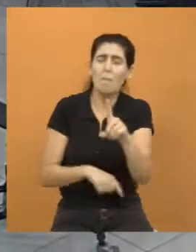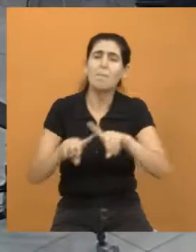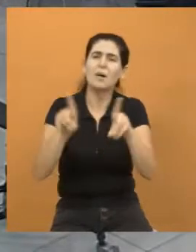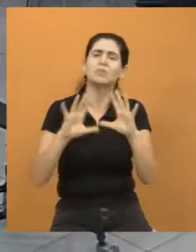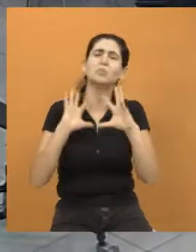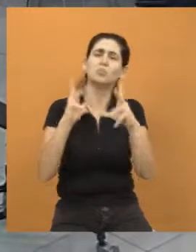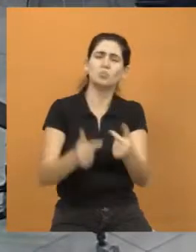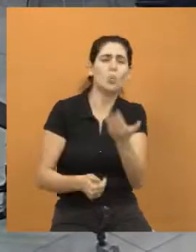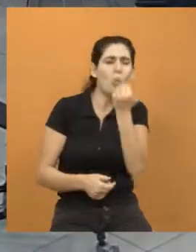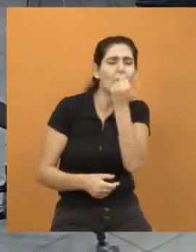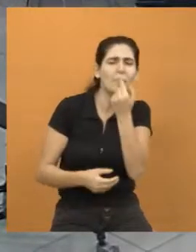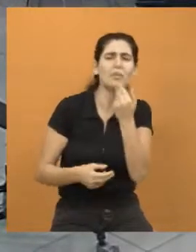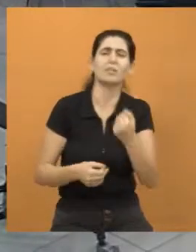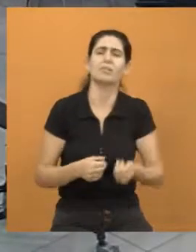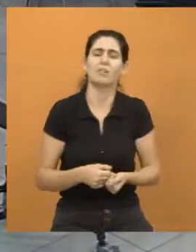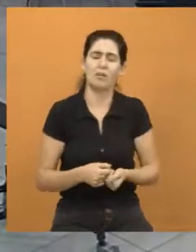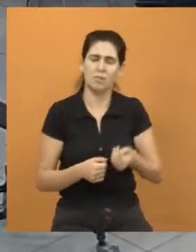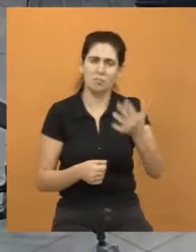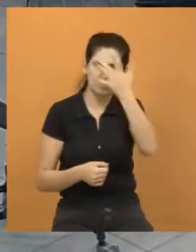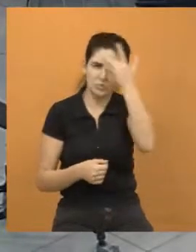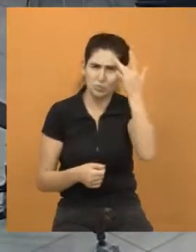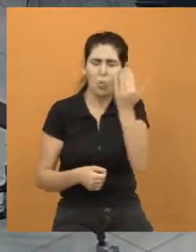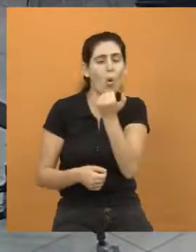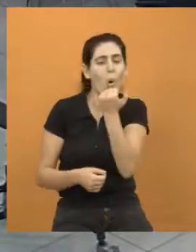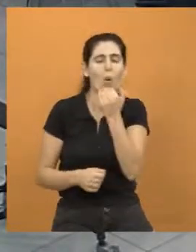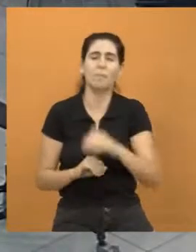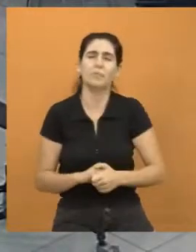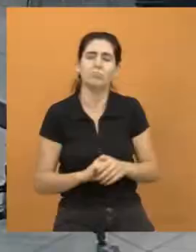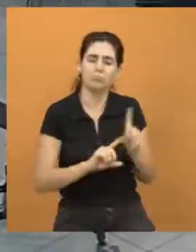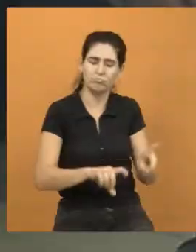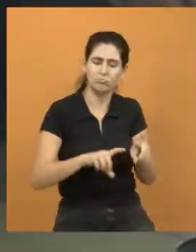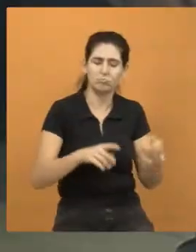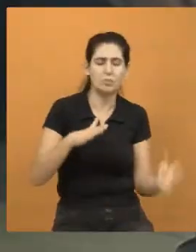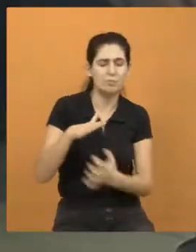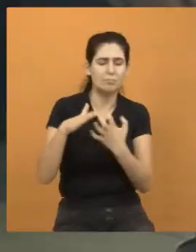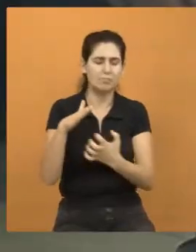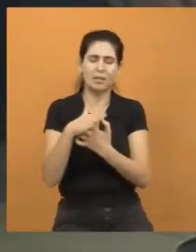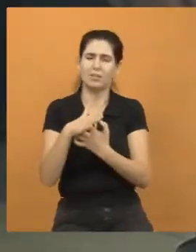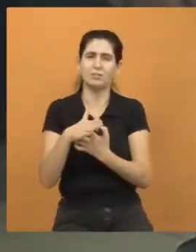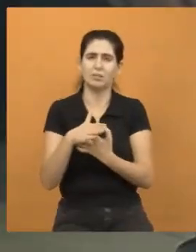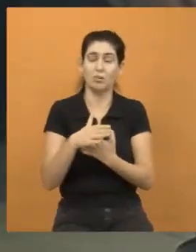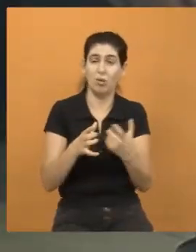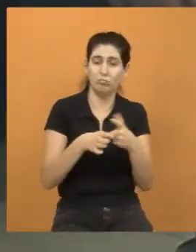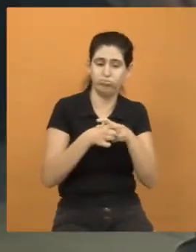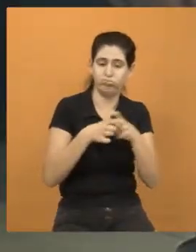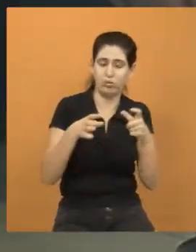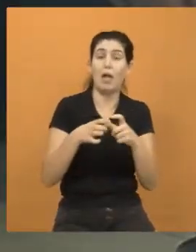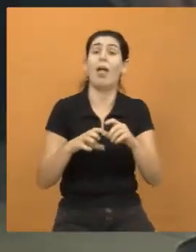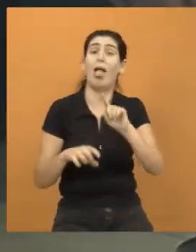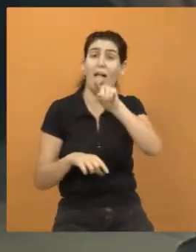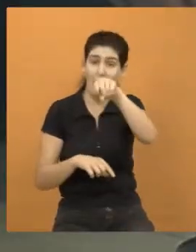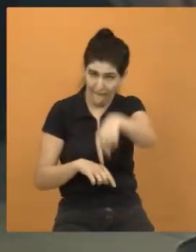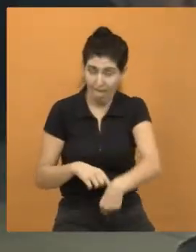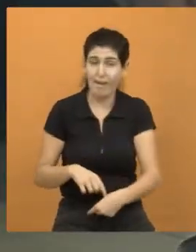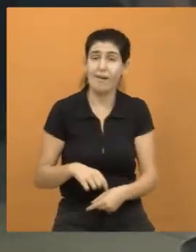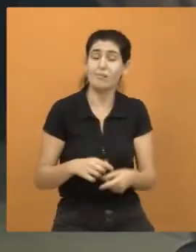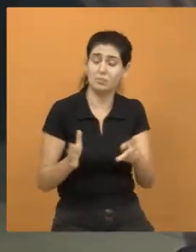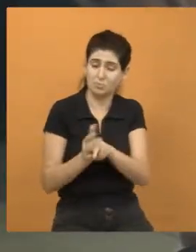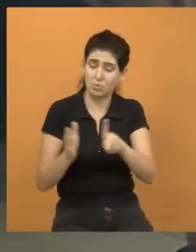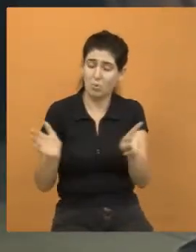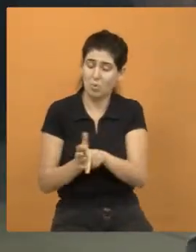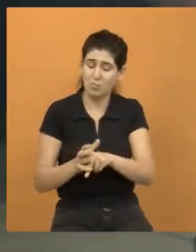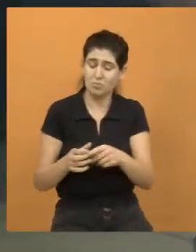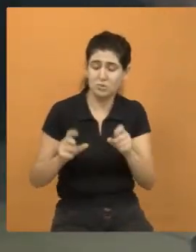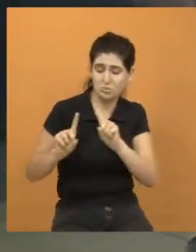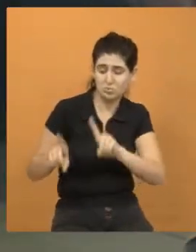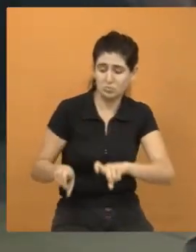mesa dos brasileiros, ela não é advinda do agronegócio, como muita gente acha. Ela vem da agricultura familiar. E aí